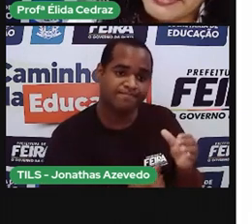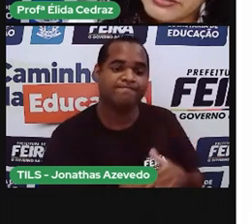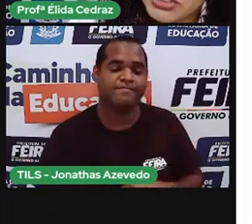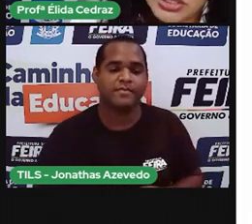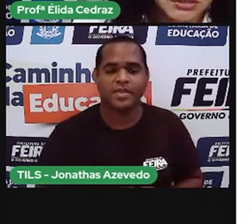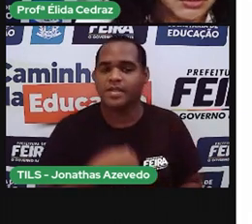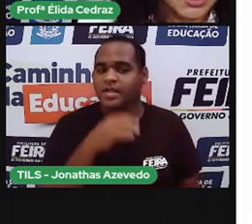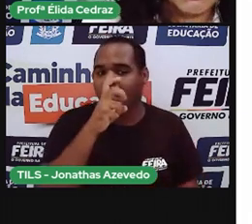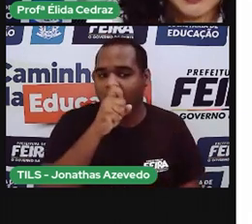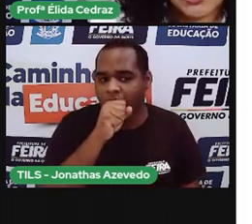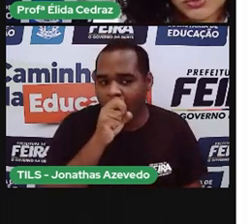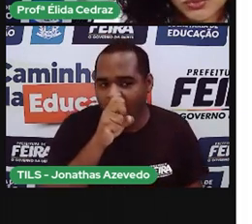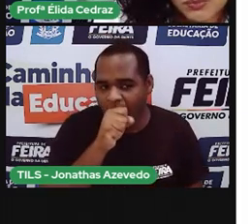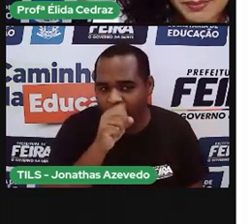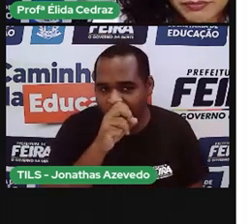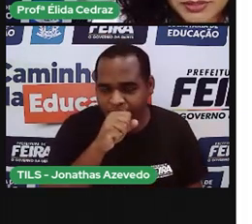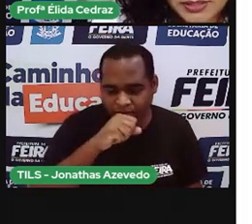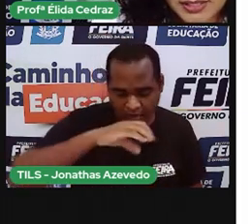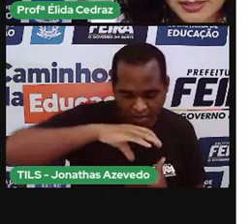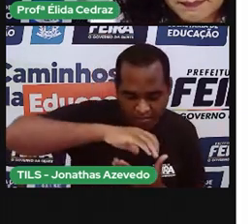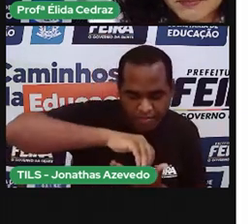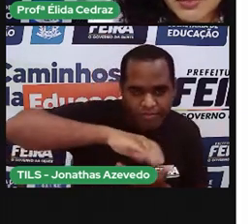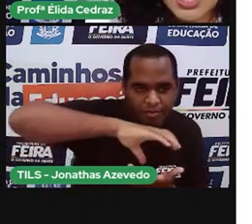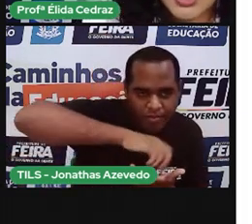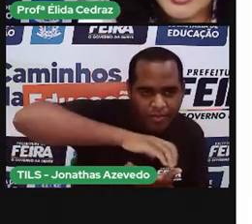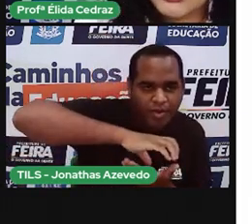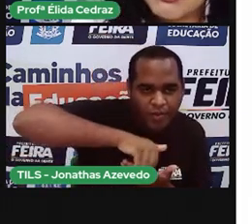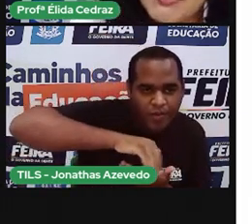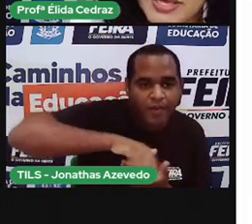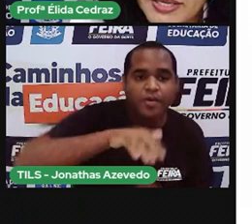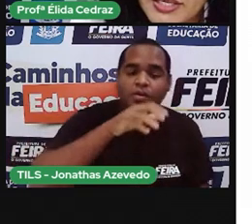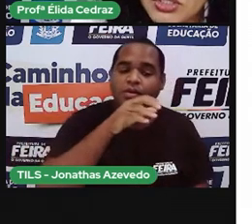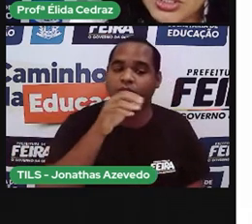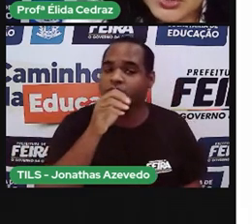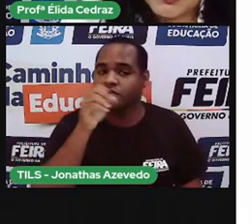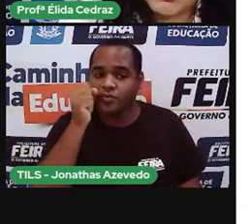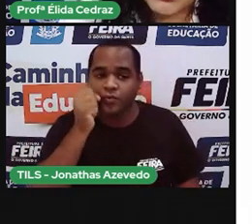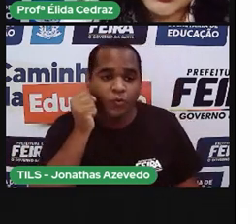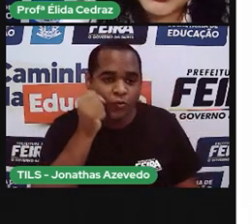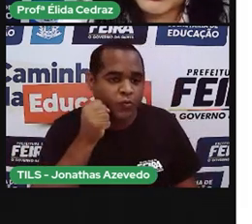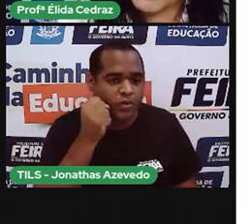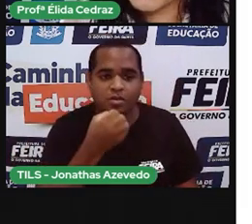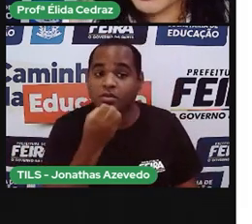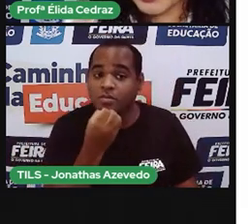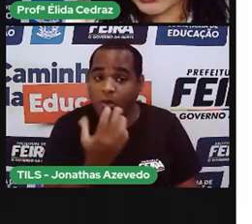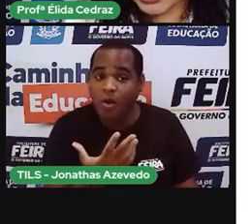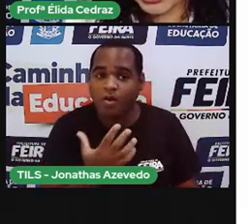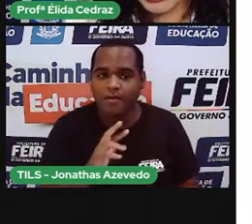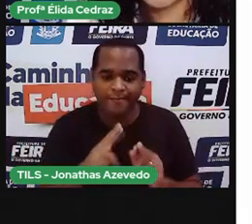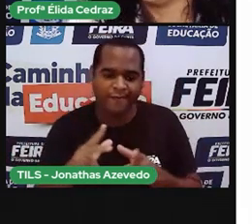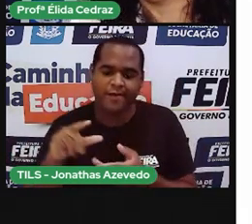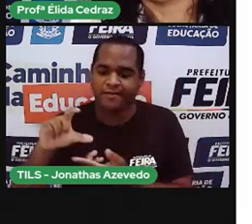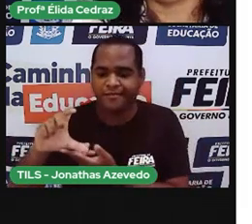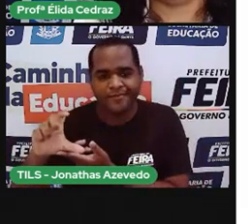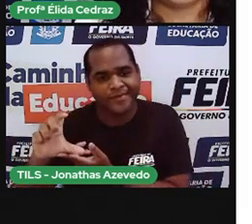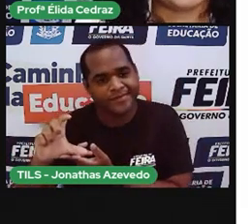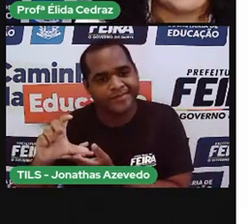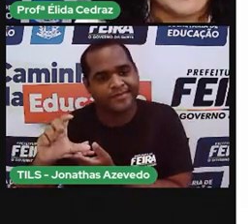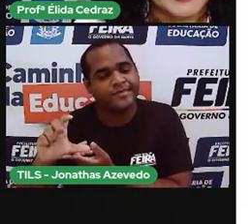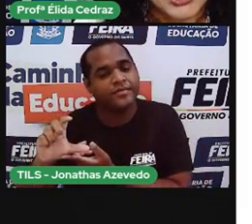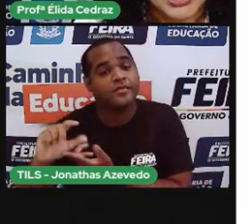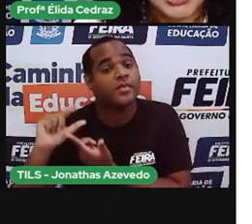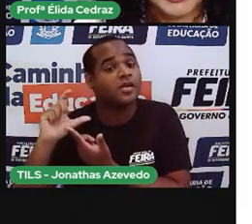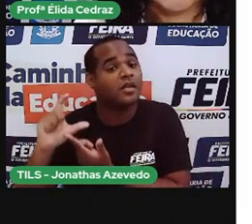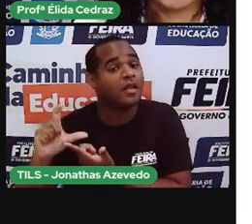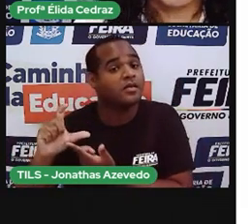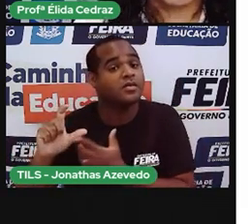uma laranja e faz um suco para você. É diferente do suco da caixinha. O suco